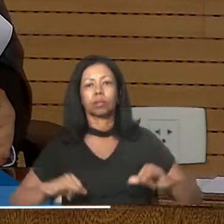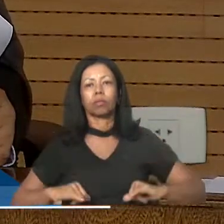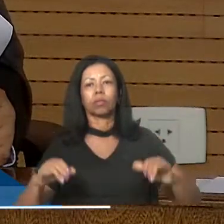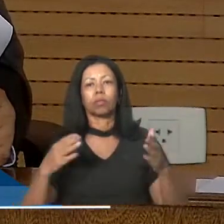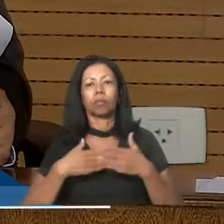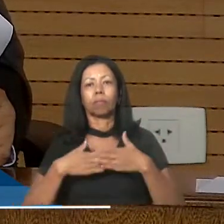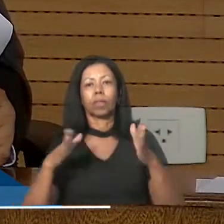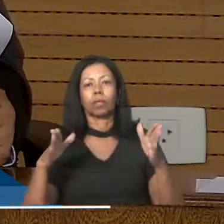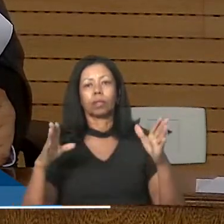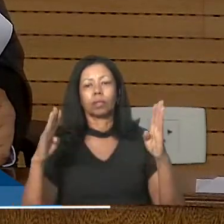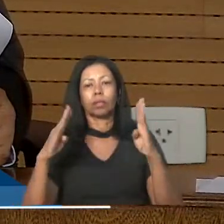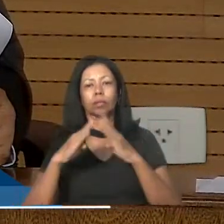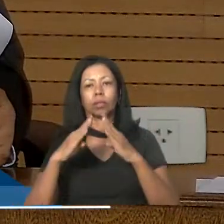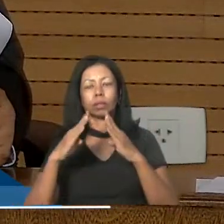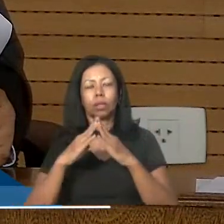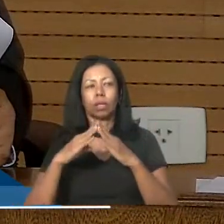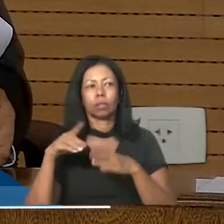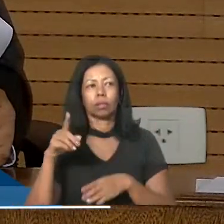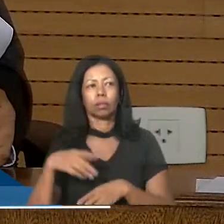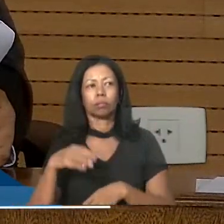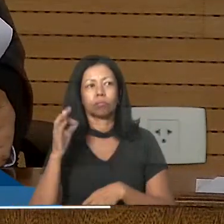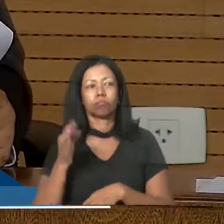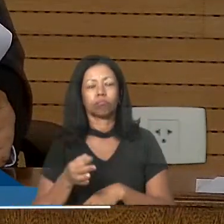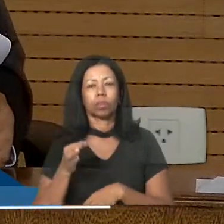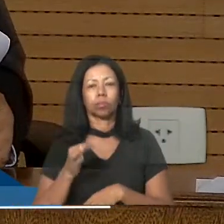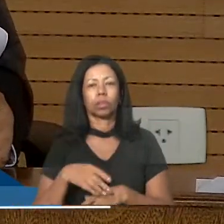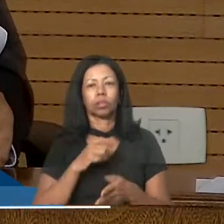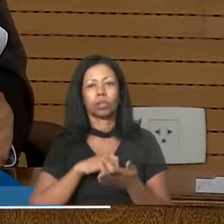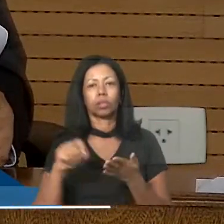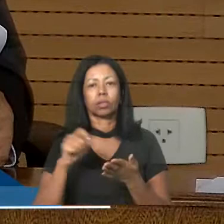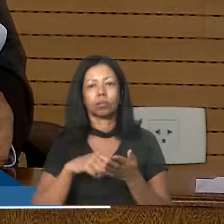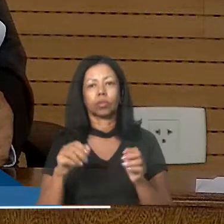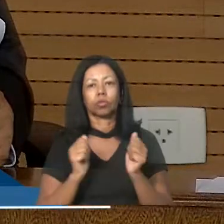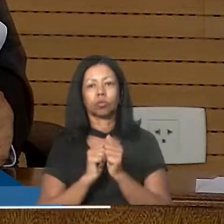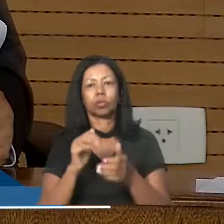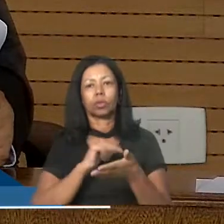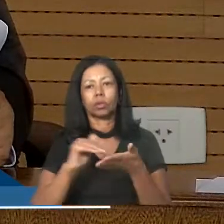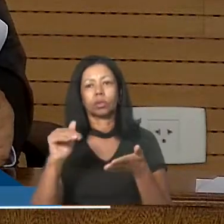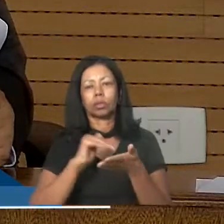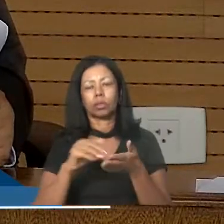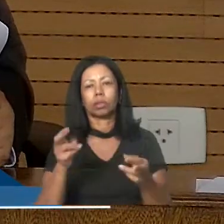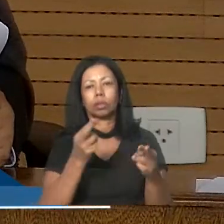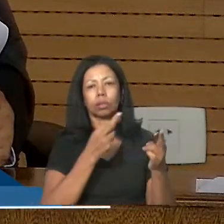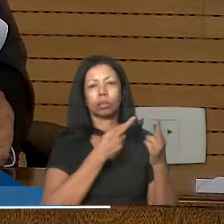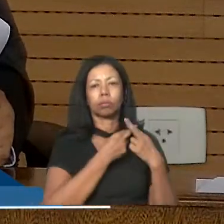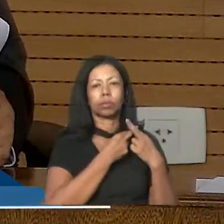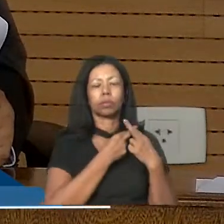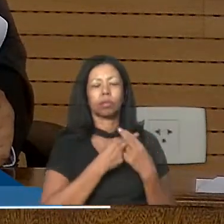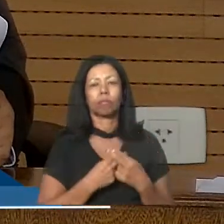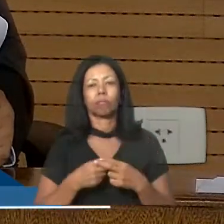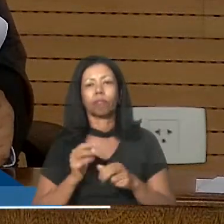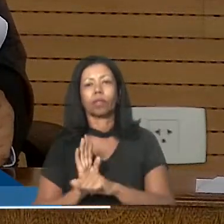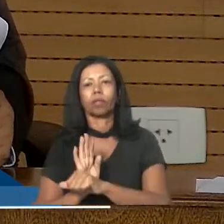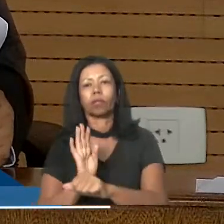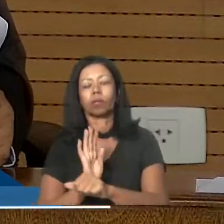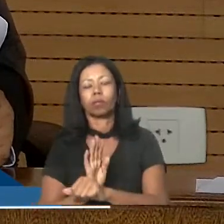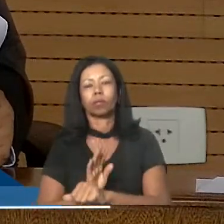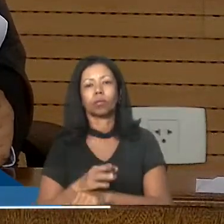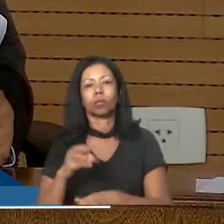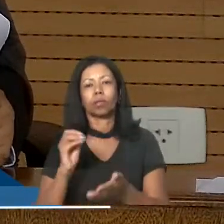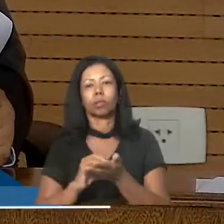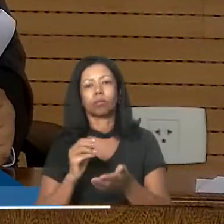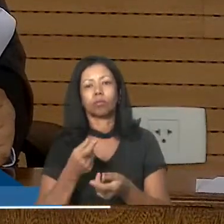das suas casas e que fossem devidamente cadastradas junto à secretaria competente. O auxílio fora fixado no